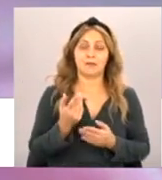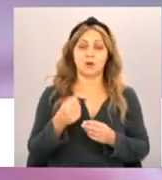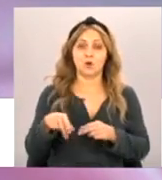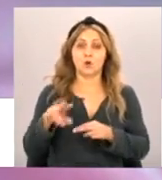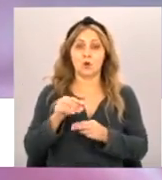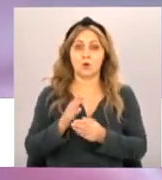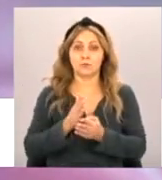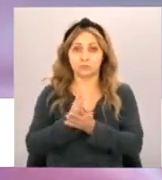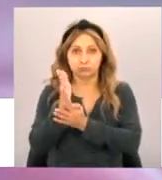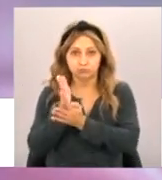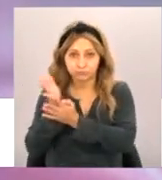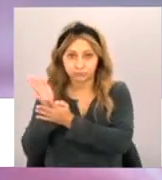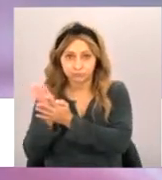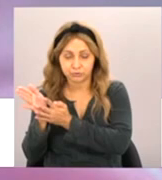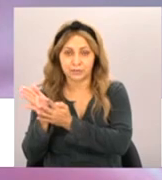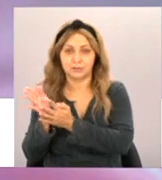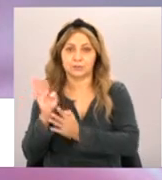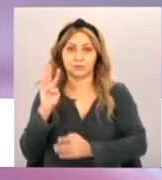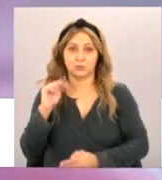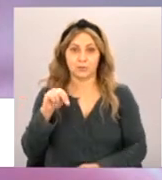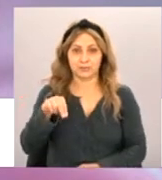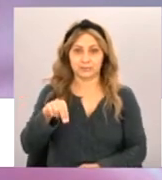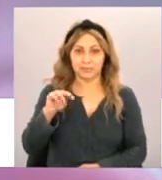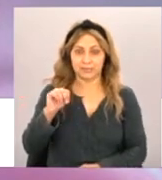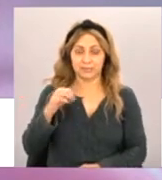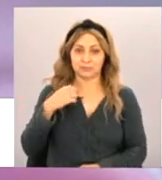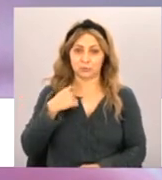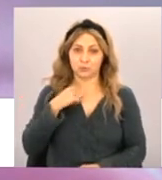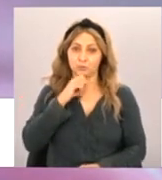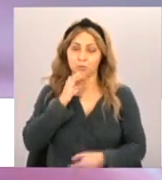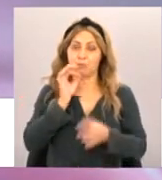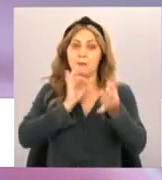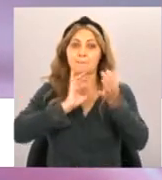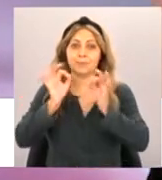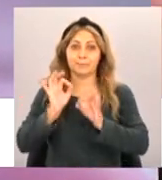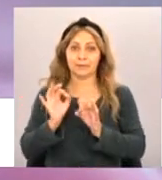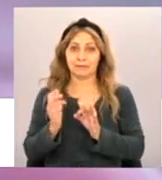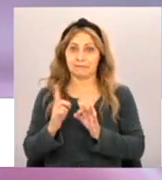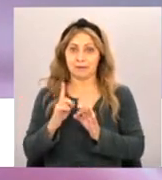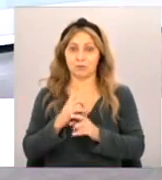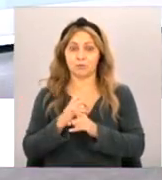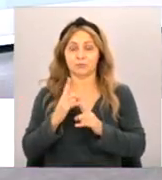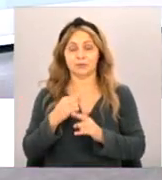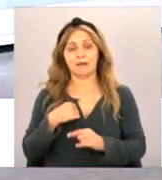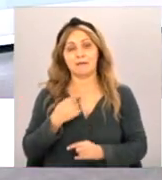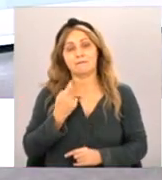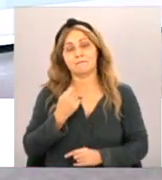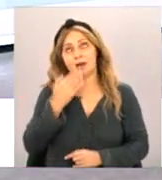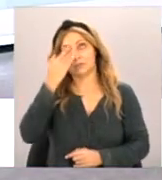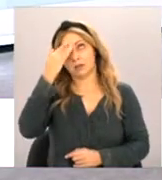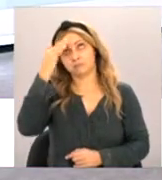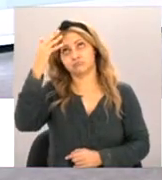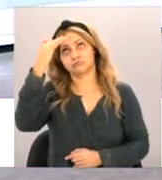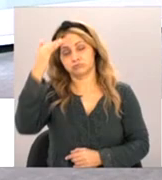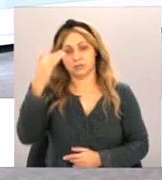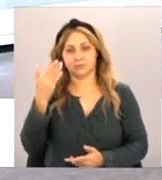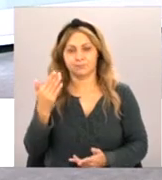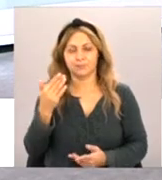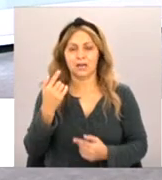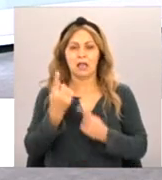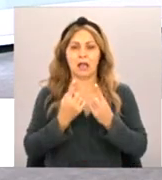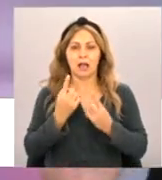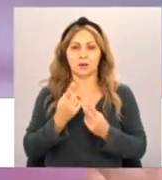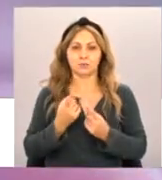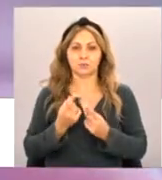SMS e algumas dessas deveríamos estar apertar e não estamos por falta de horizontes por ordem do governo alguns dos